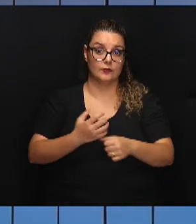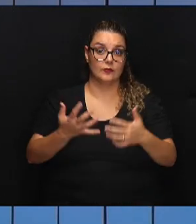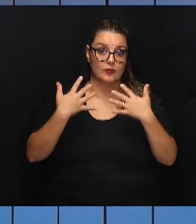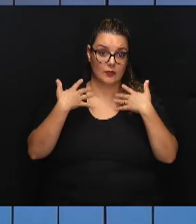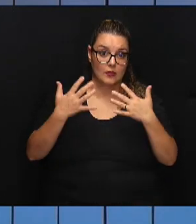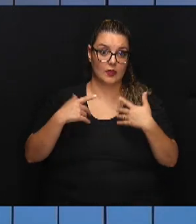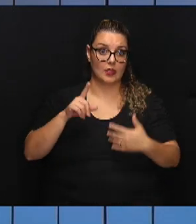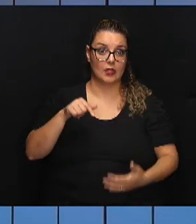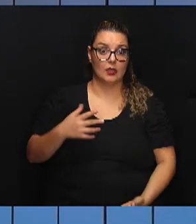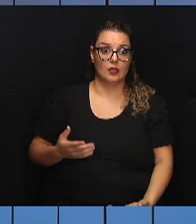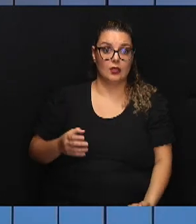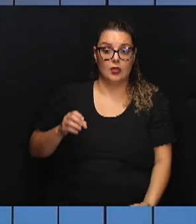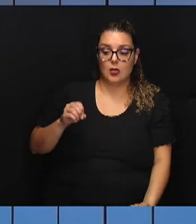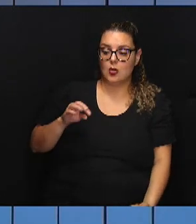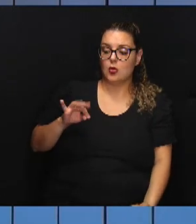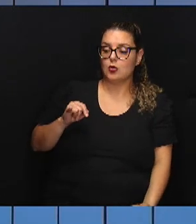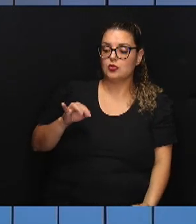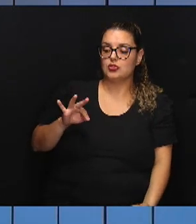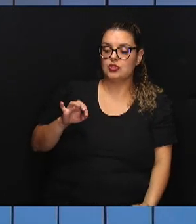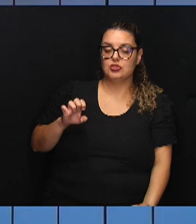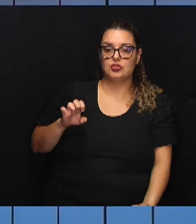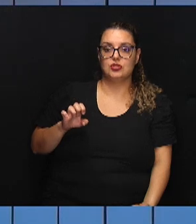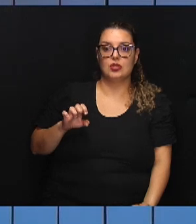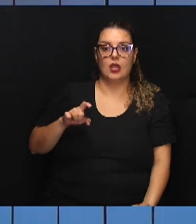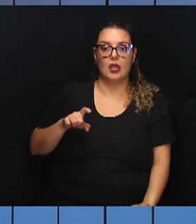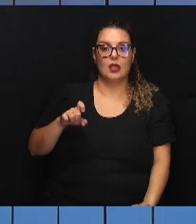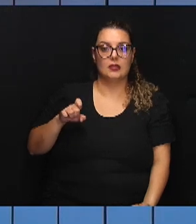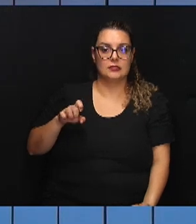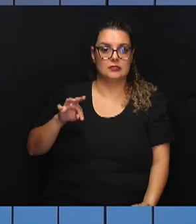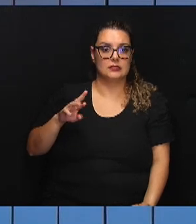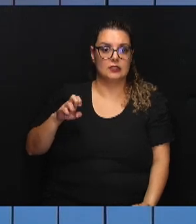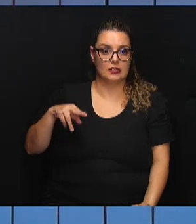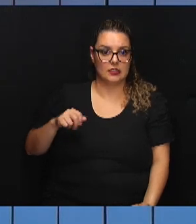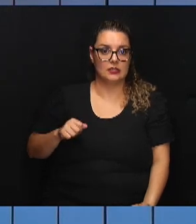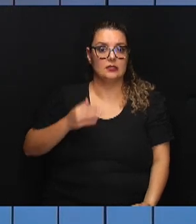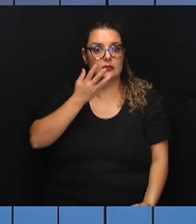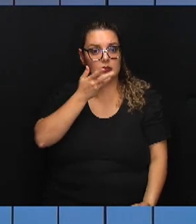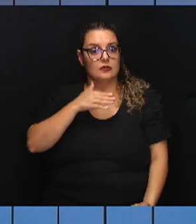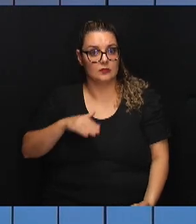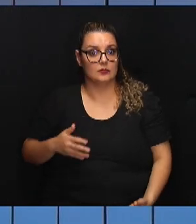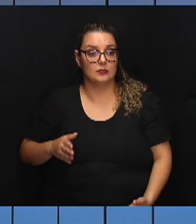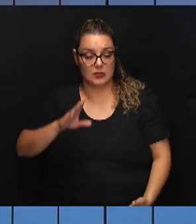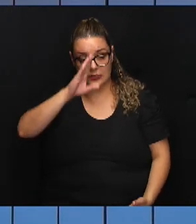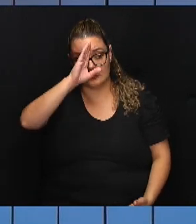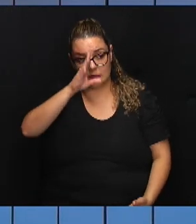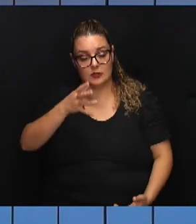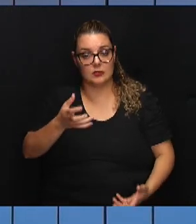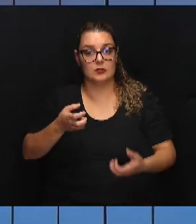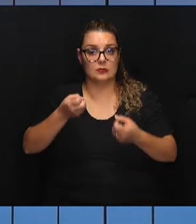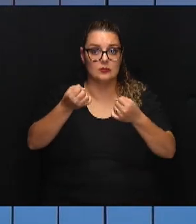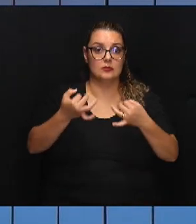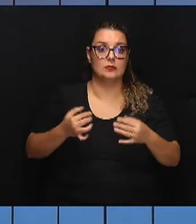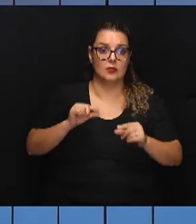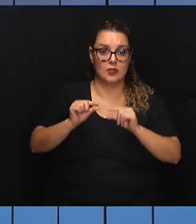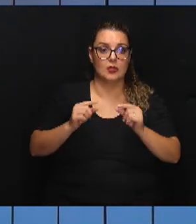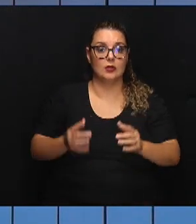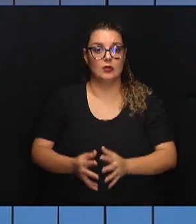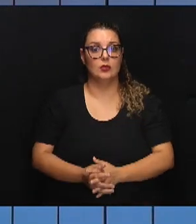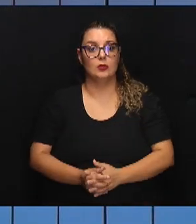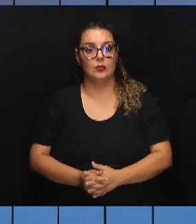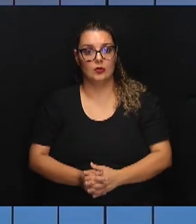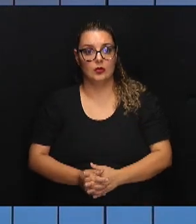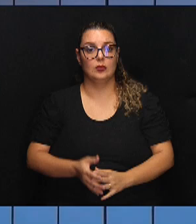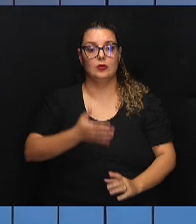a chamada otite externa. E principalmente entre as crianças. Eu gostaria que você explicasse um pouquinho, né, para